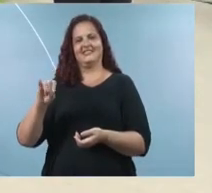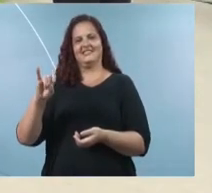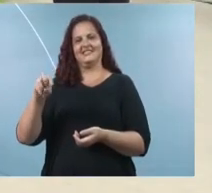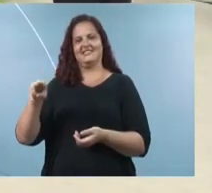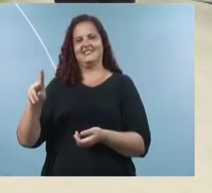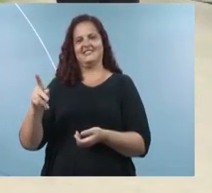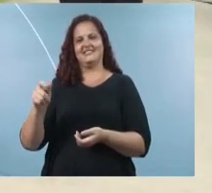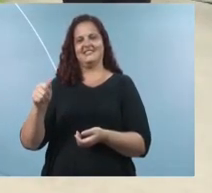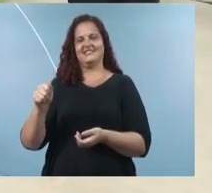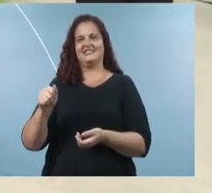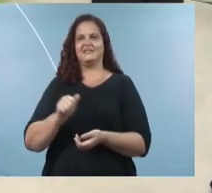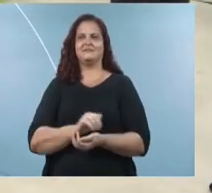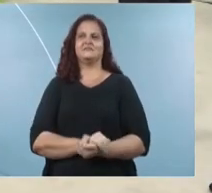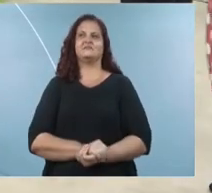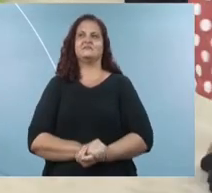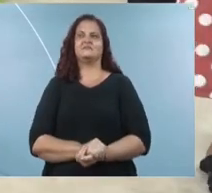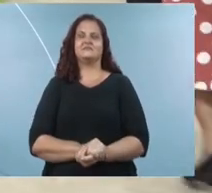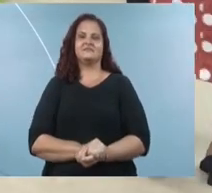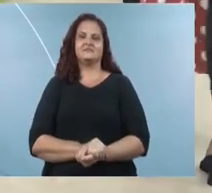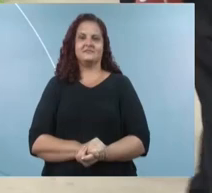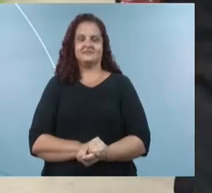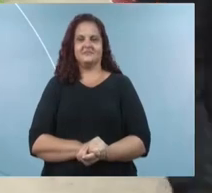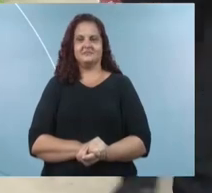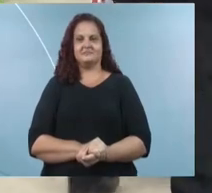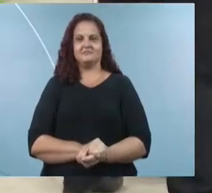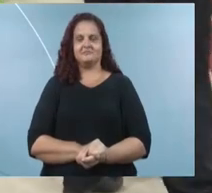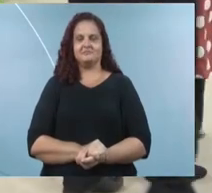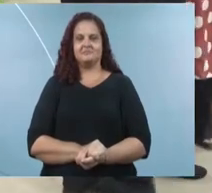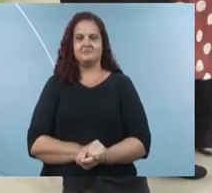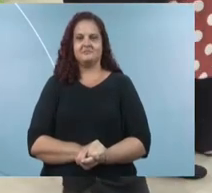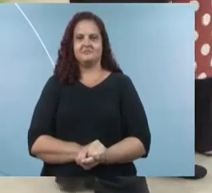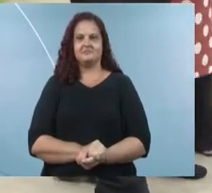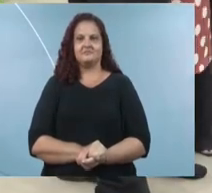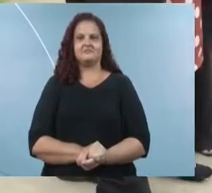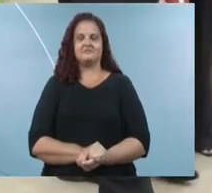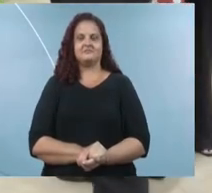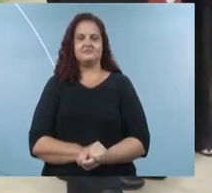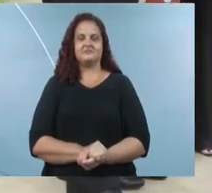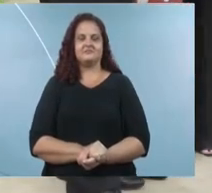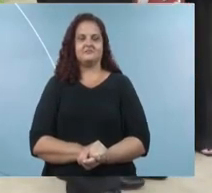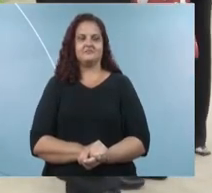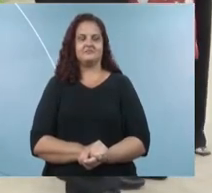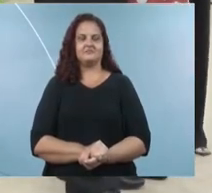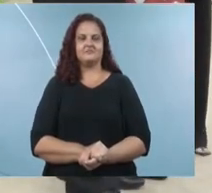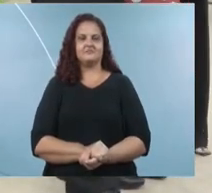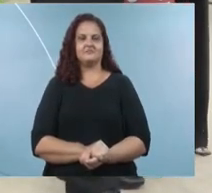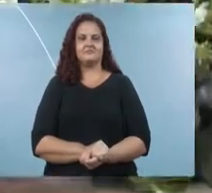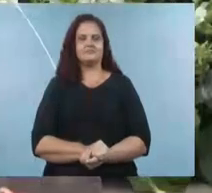Obrigado.